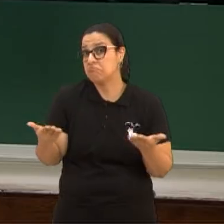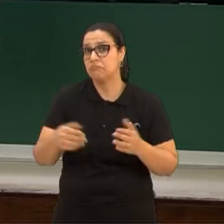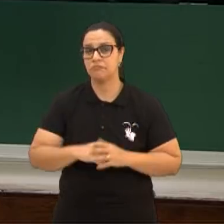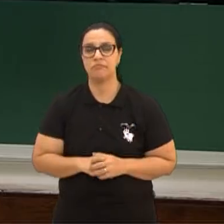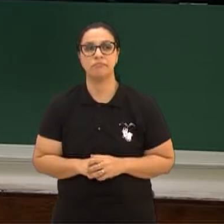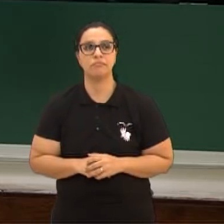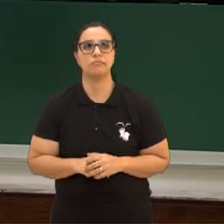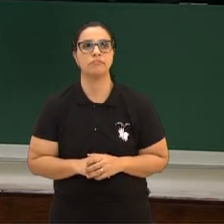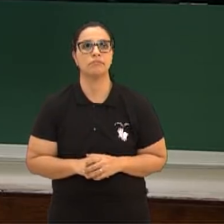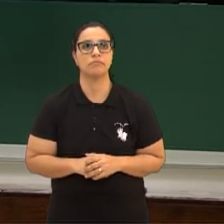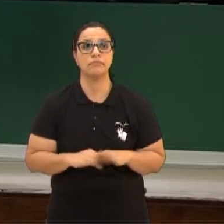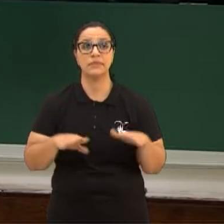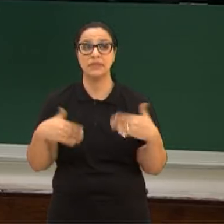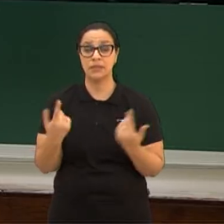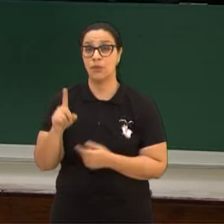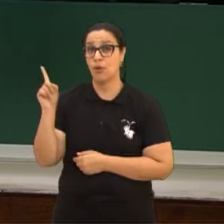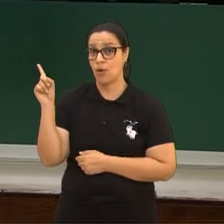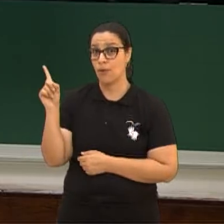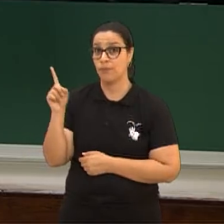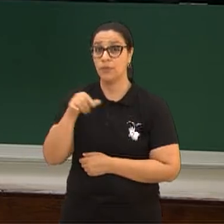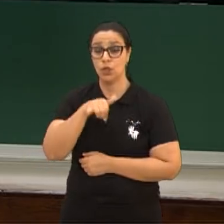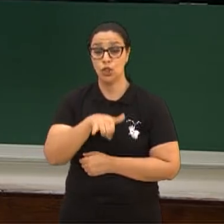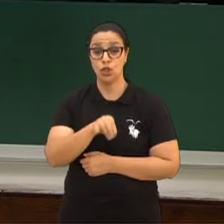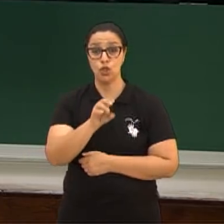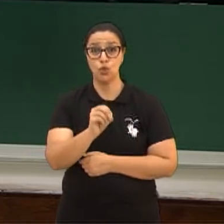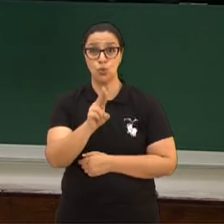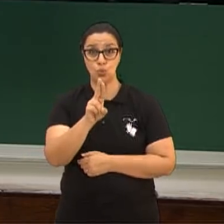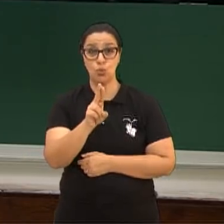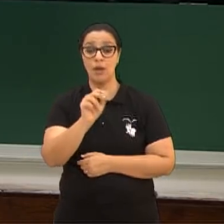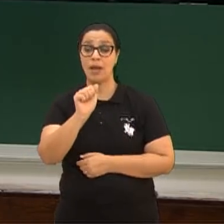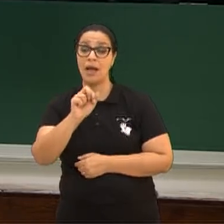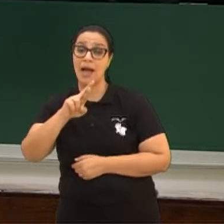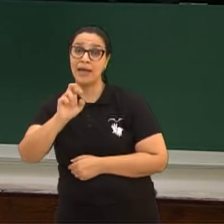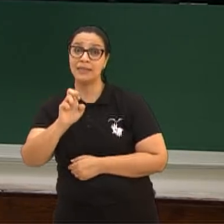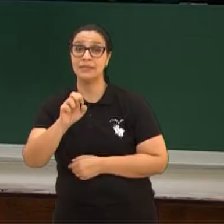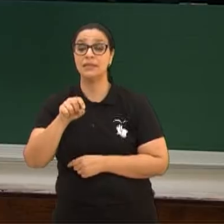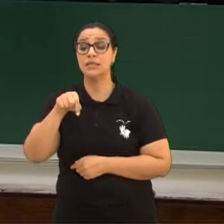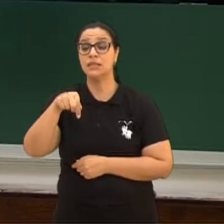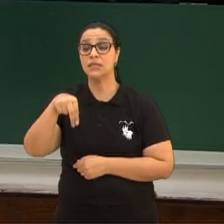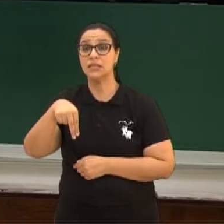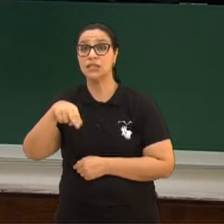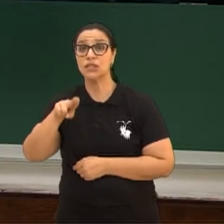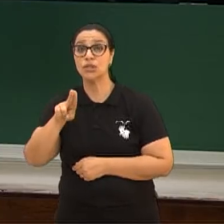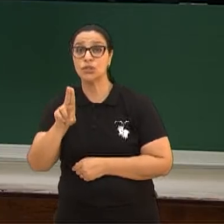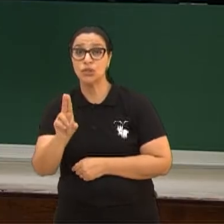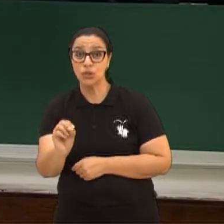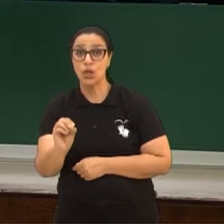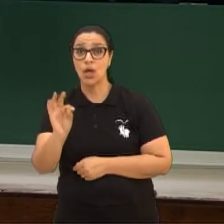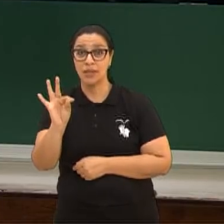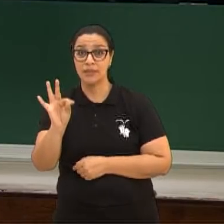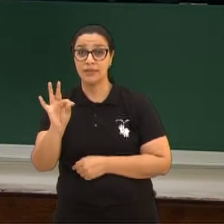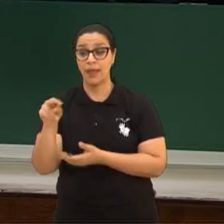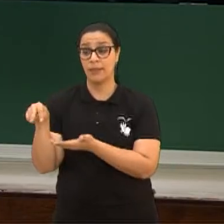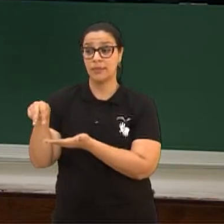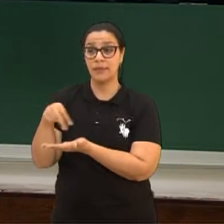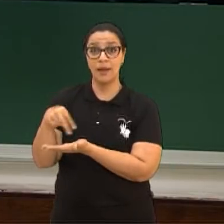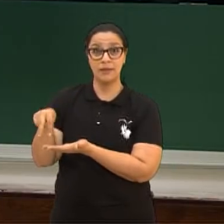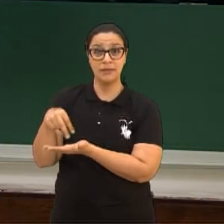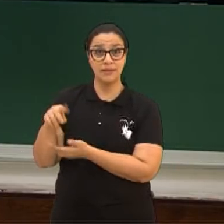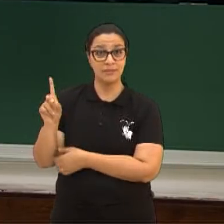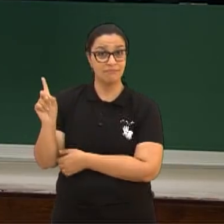falando. Próxima observação. You are not dancing. Você não